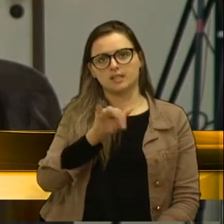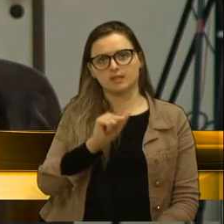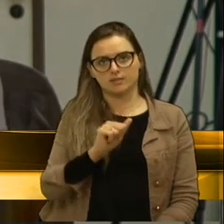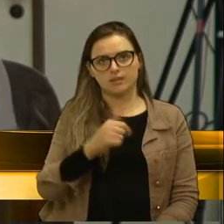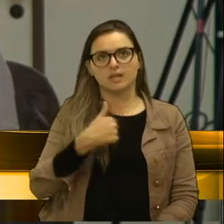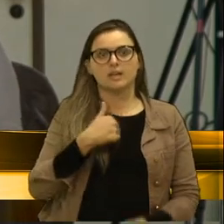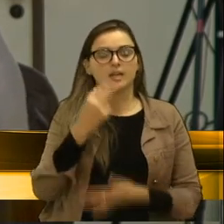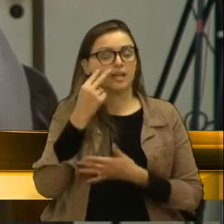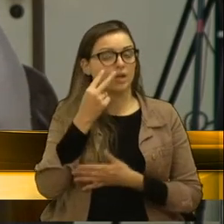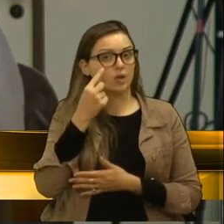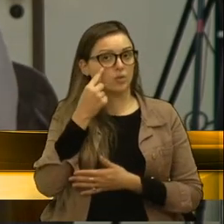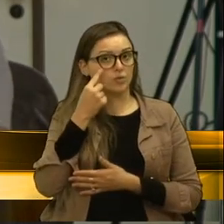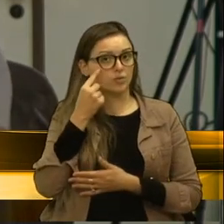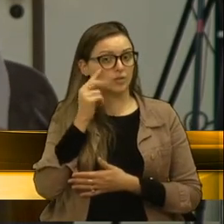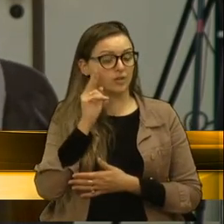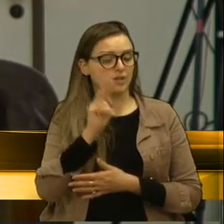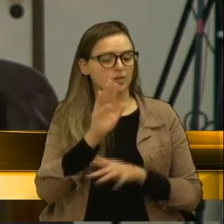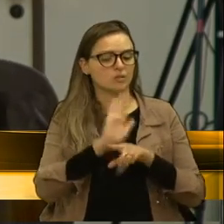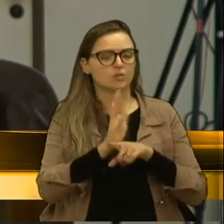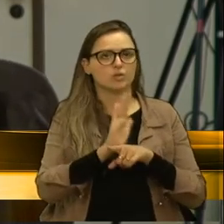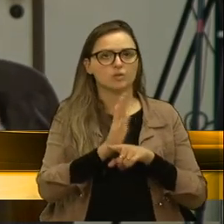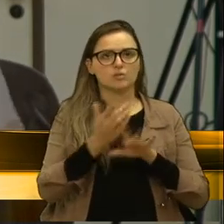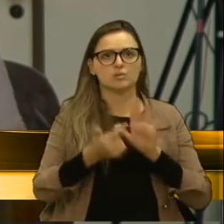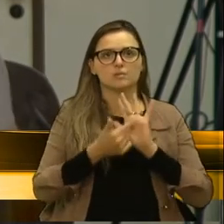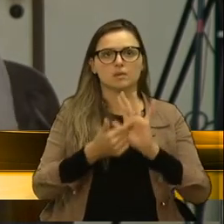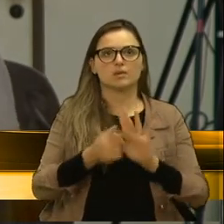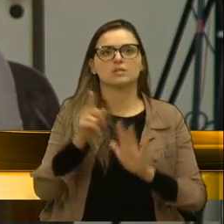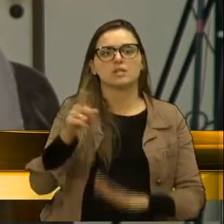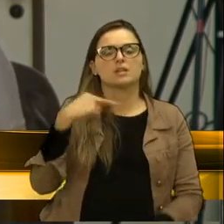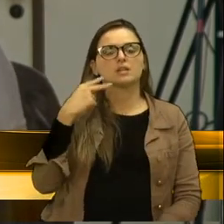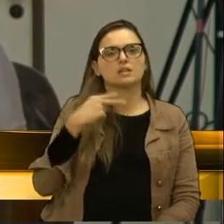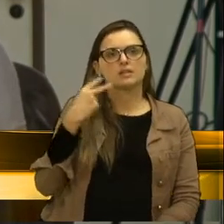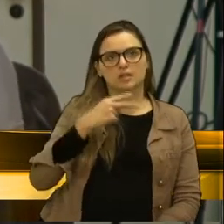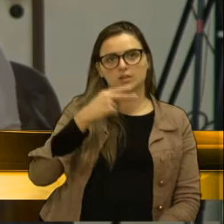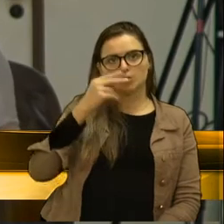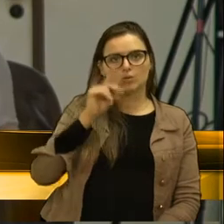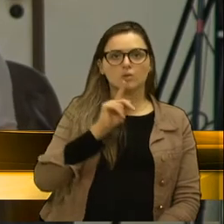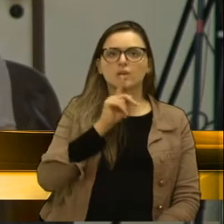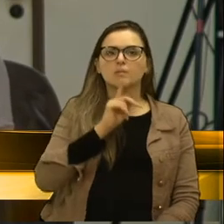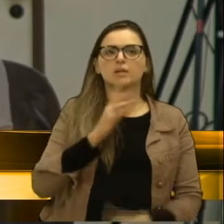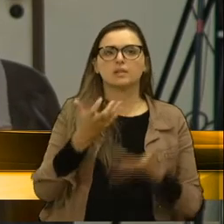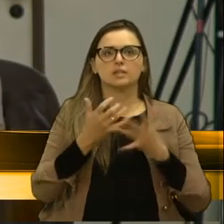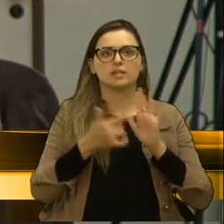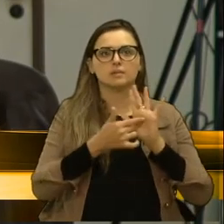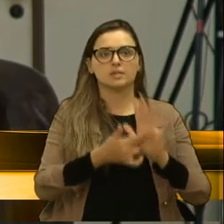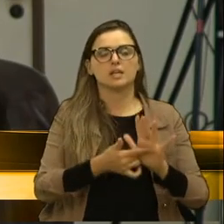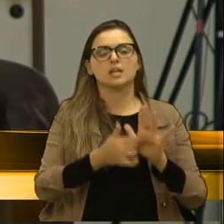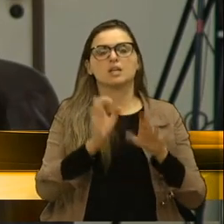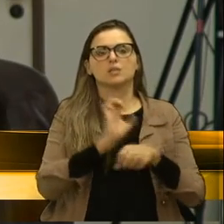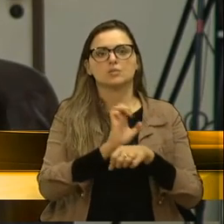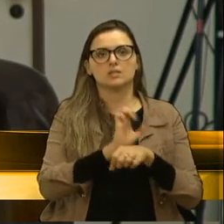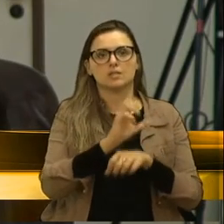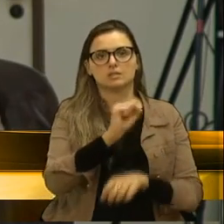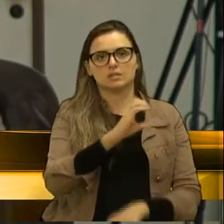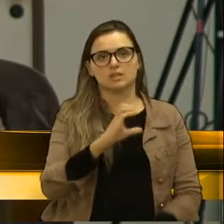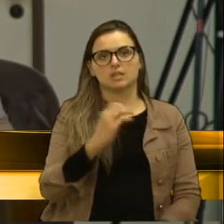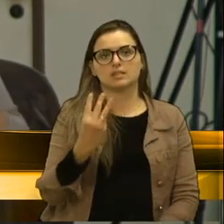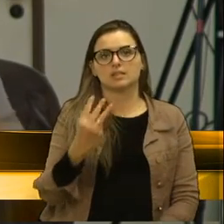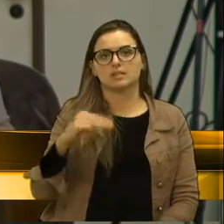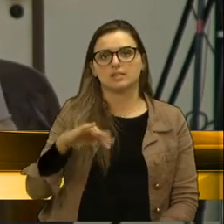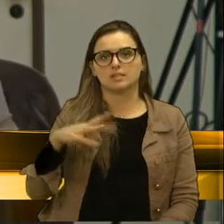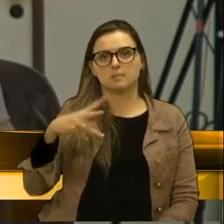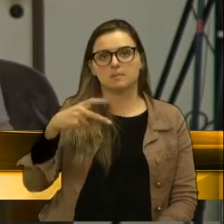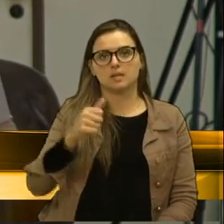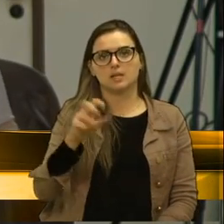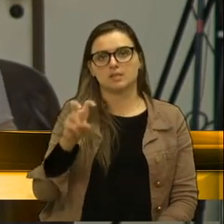um vídeo, né, onde mostra, eu acho que é esse vídeo que o vereador Alberto queria mostrar, que no estado de Santa Catarina, 3,5 milhões por